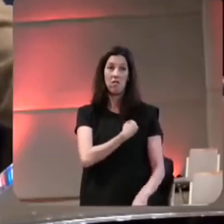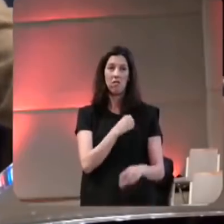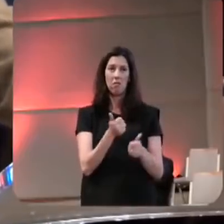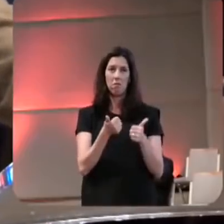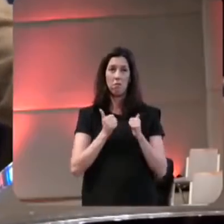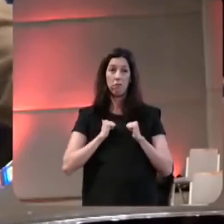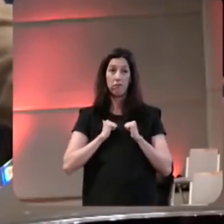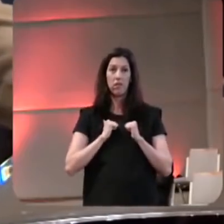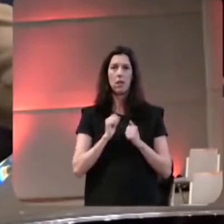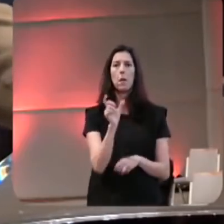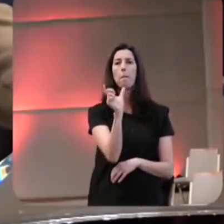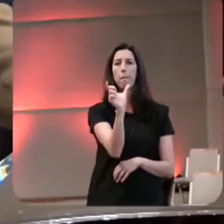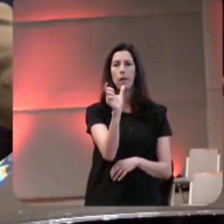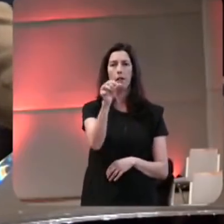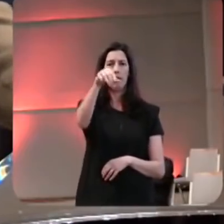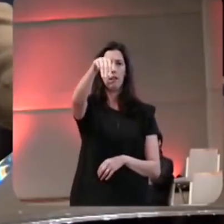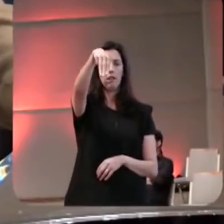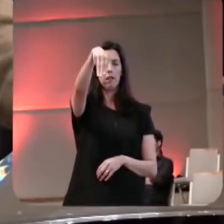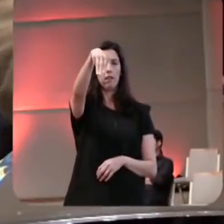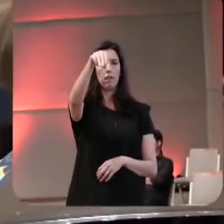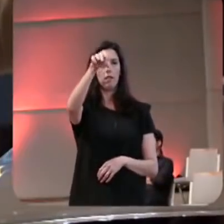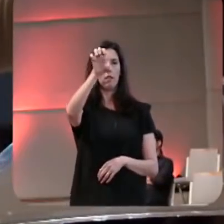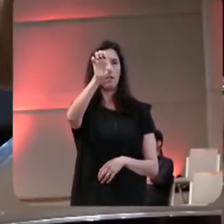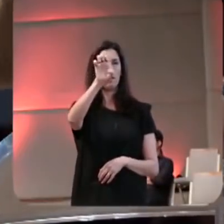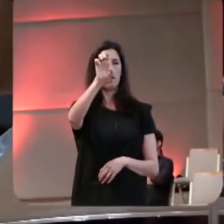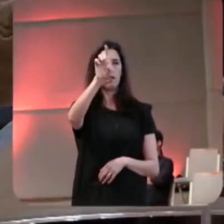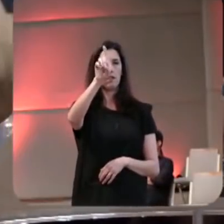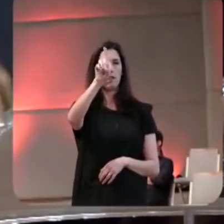Essa é uma palavra forte.